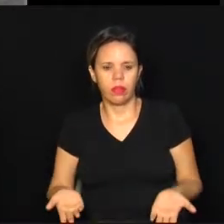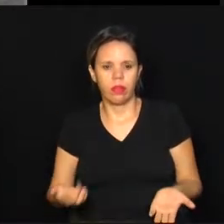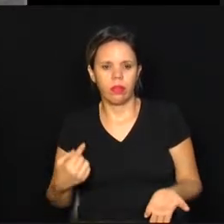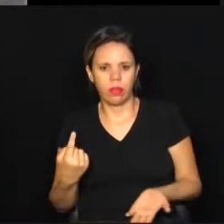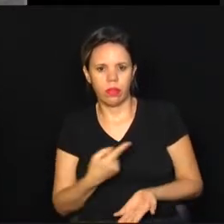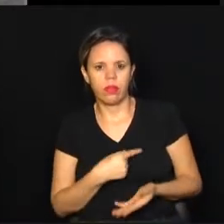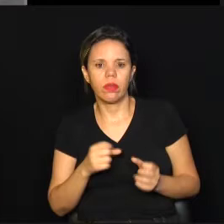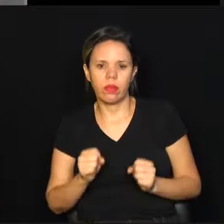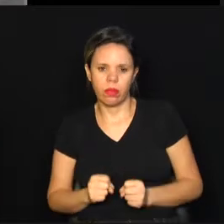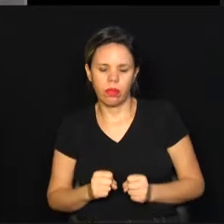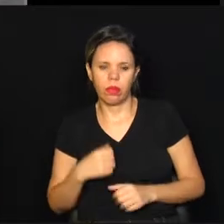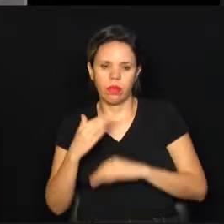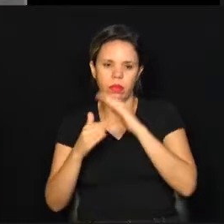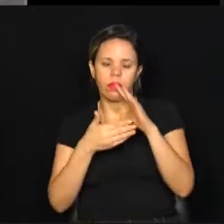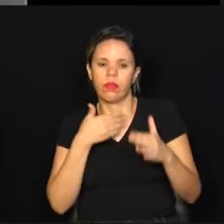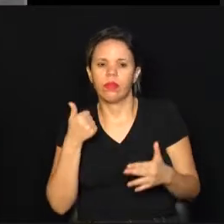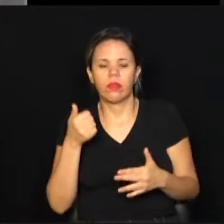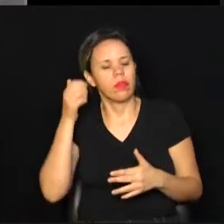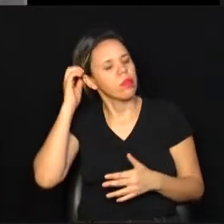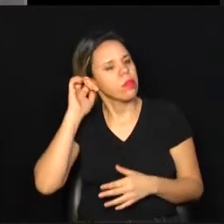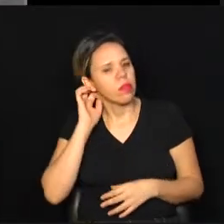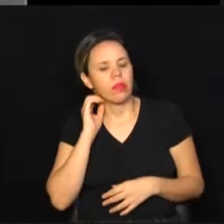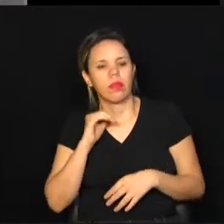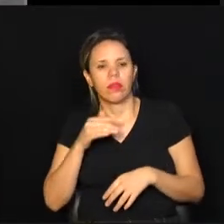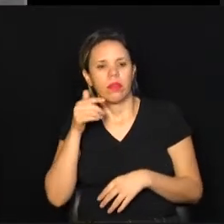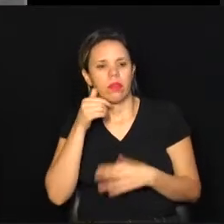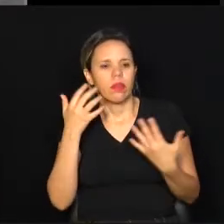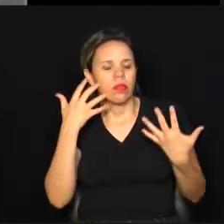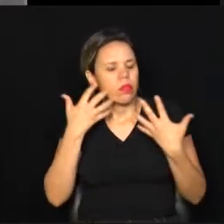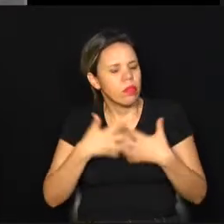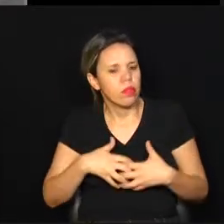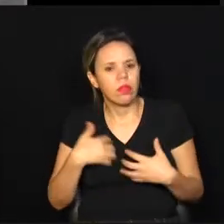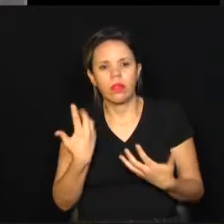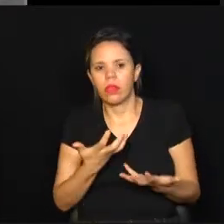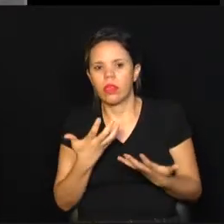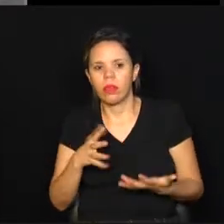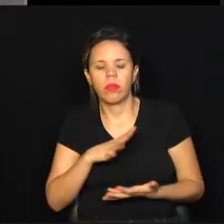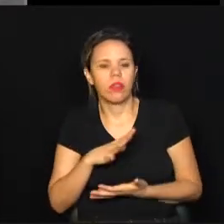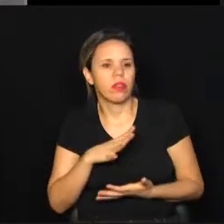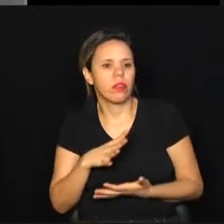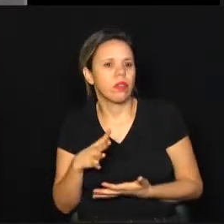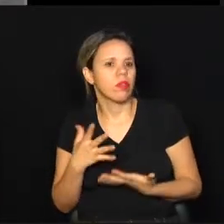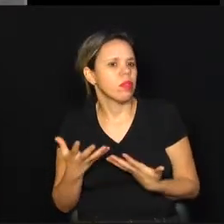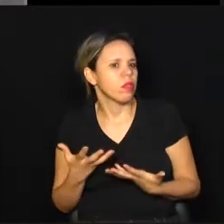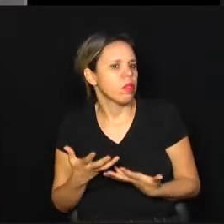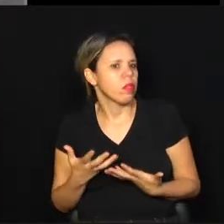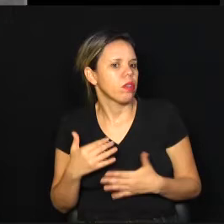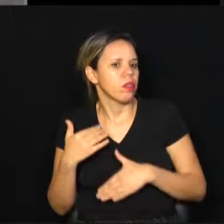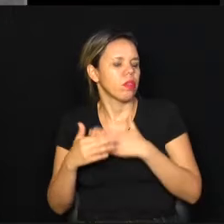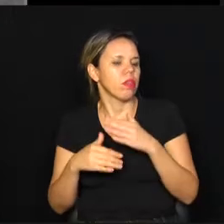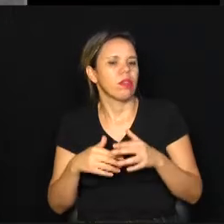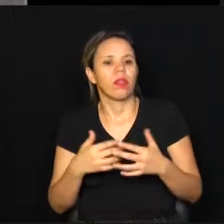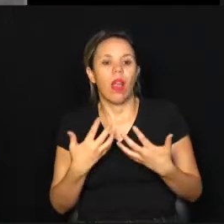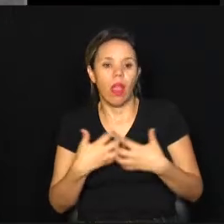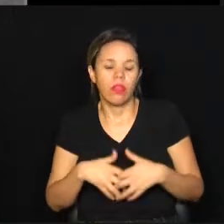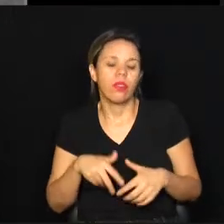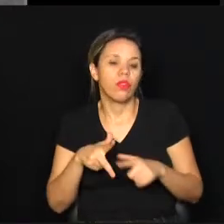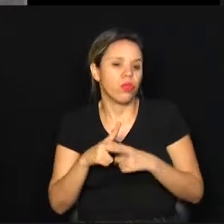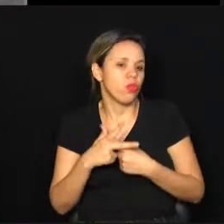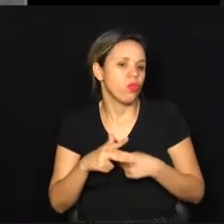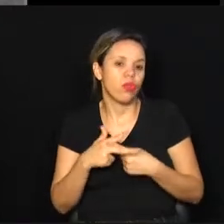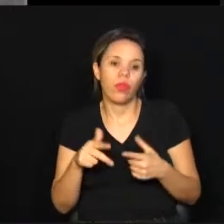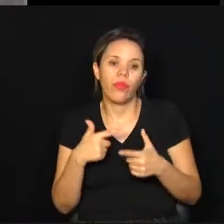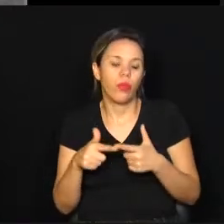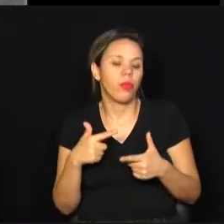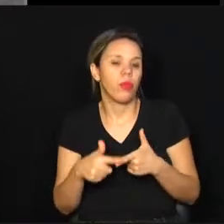gente possa avançar, né, nesse debate do que queremos para a nossa cidade, né? Queremos desinfartar esse coração?